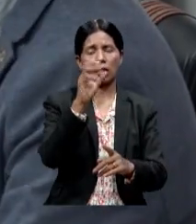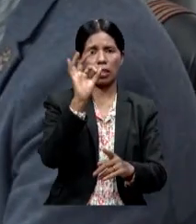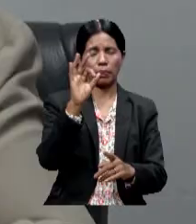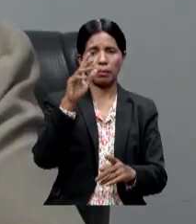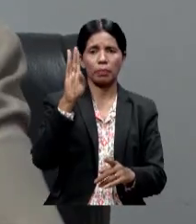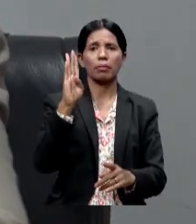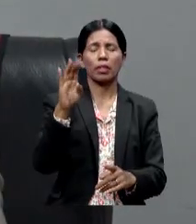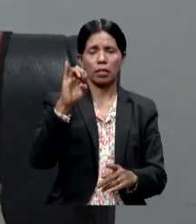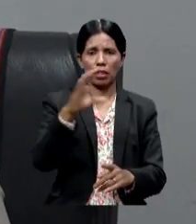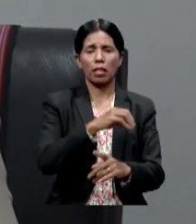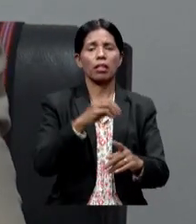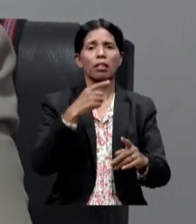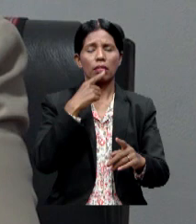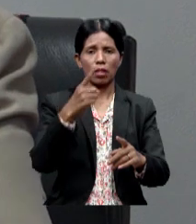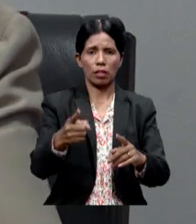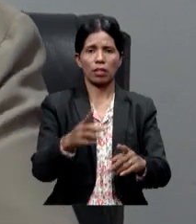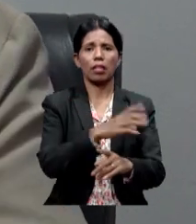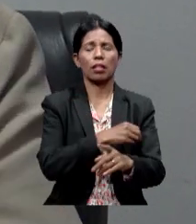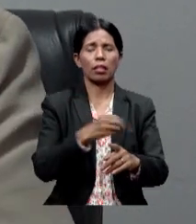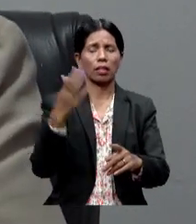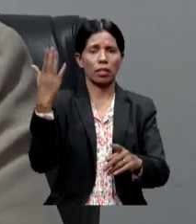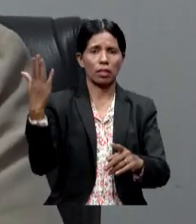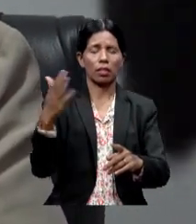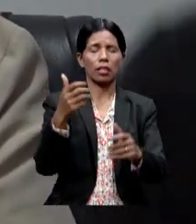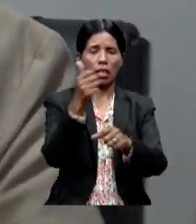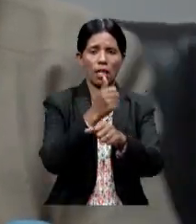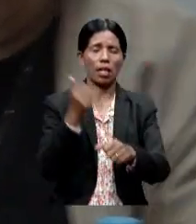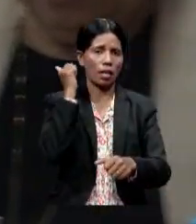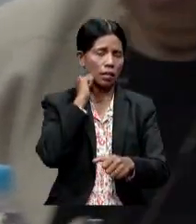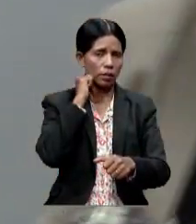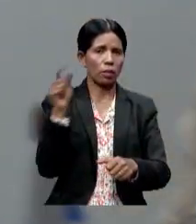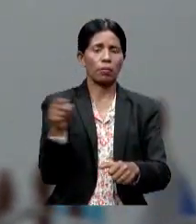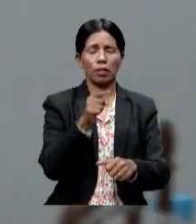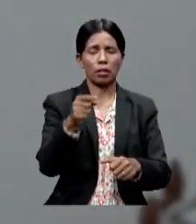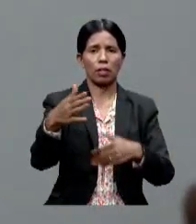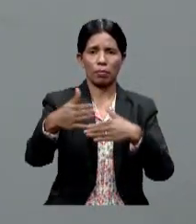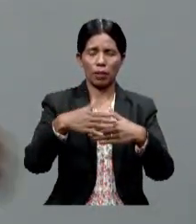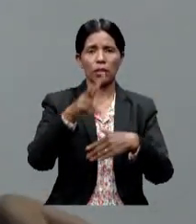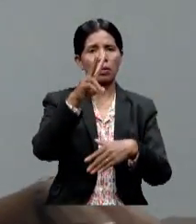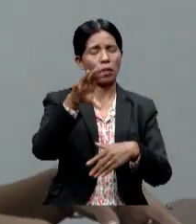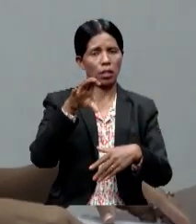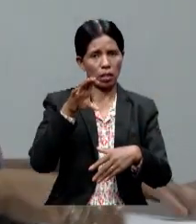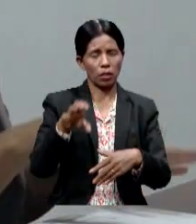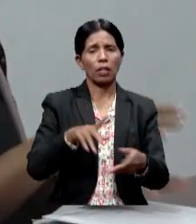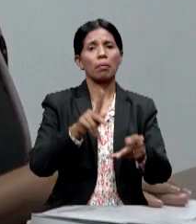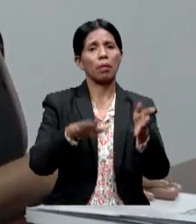ida ho tasa mortalidade asliu iha Sudeste Asiático, ho porcento besi katus rua no